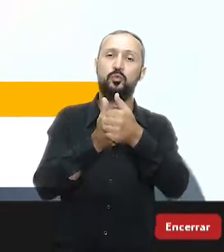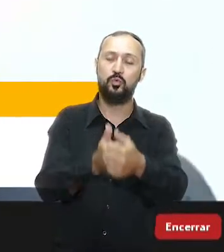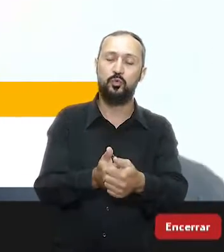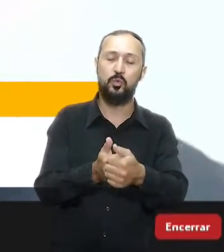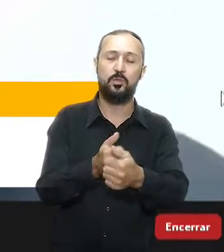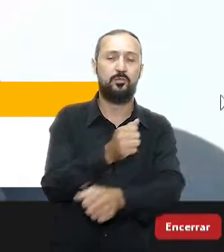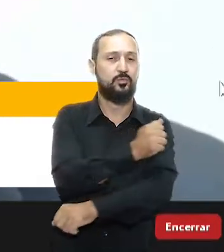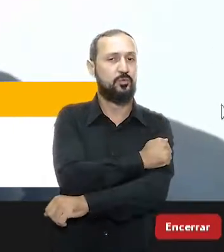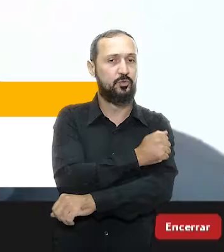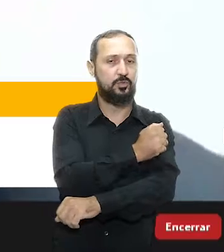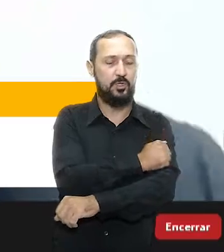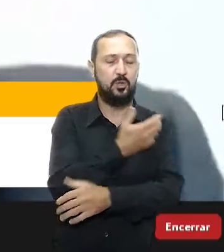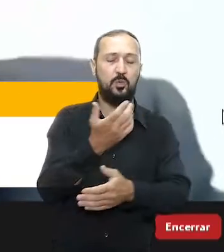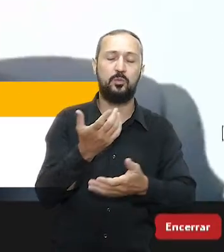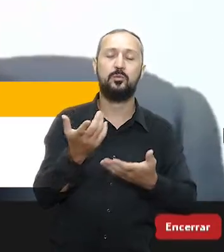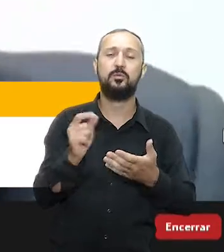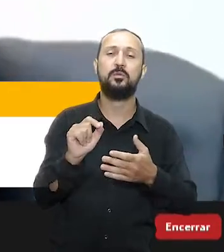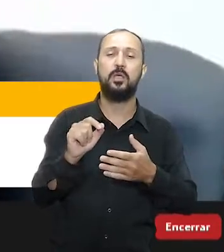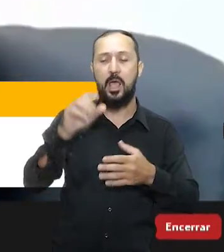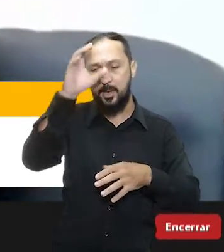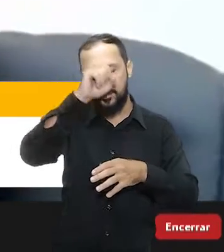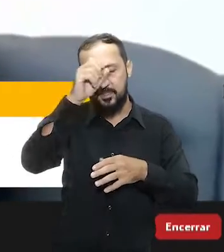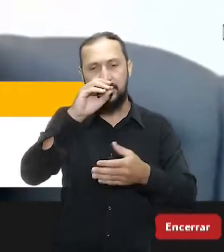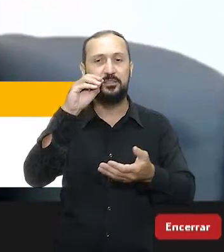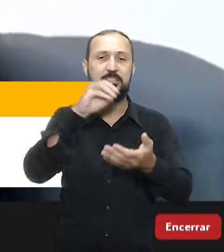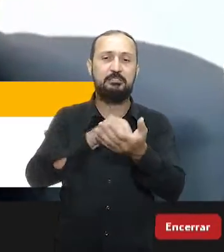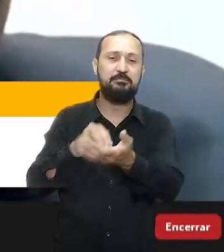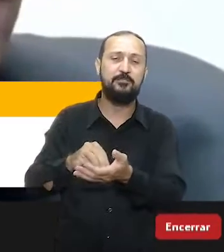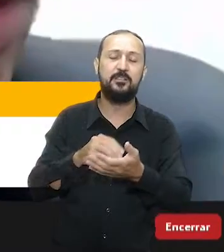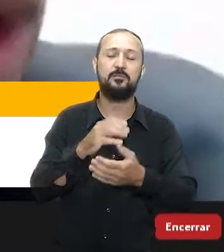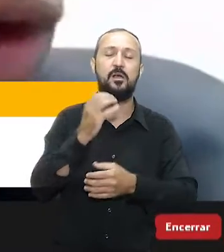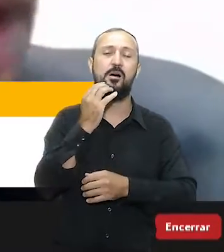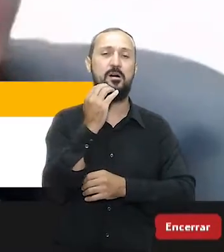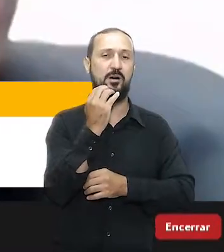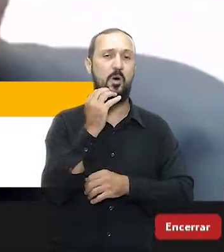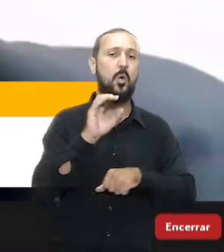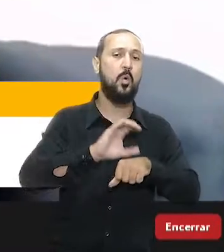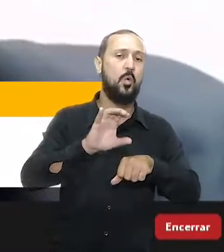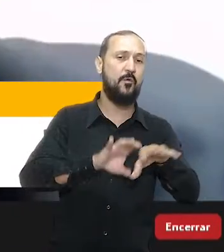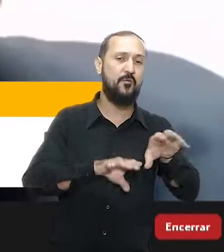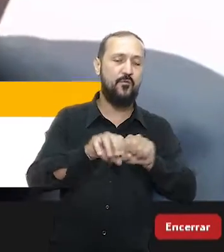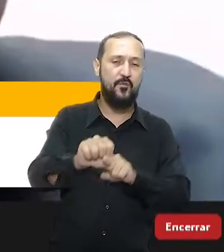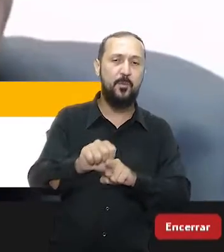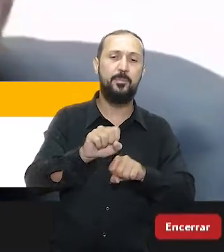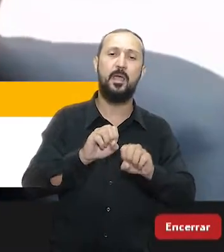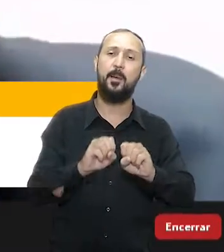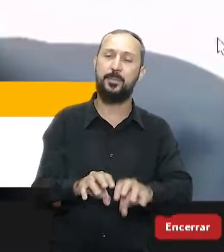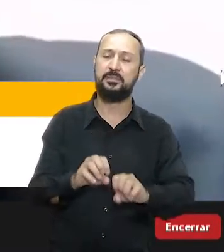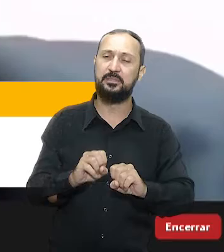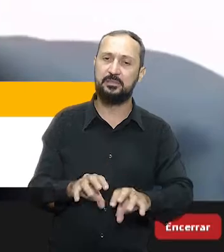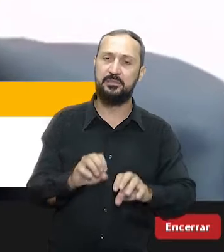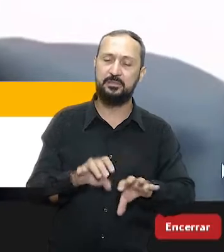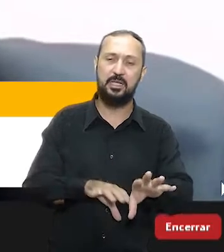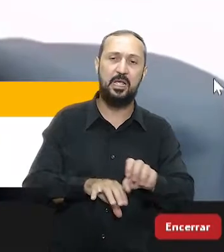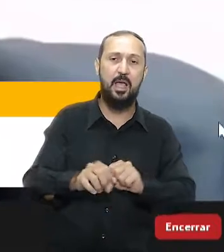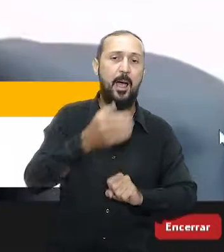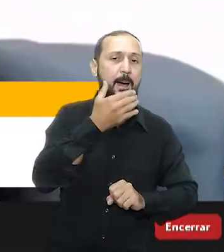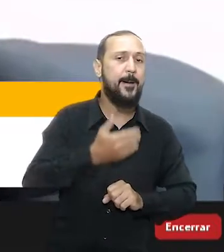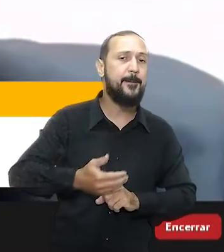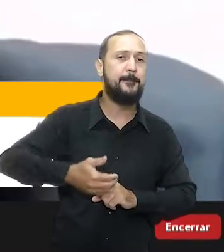tutoria estudantil, recomposição da aprendizagem estudantil, cursos de formação,